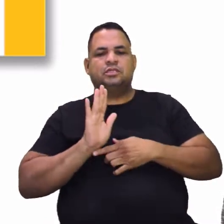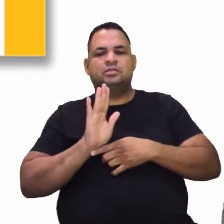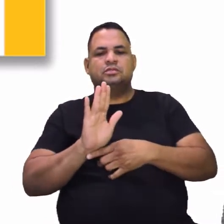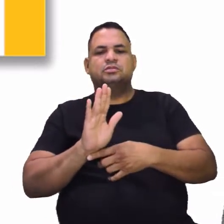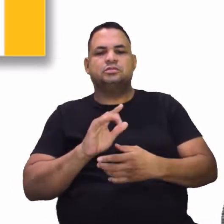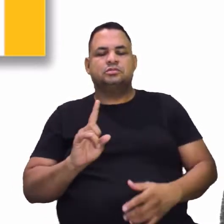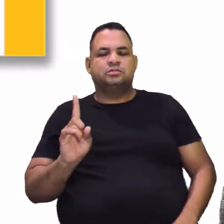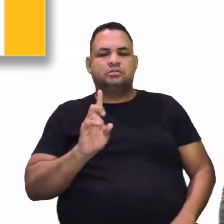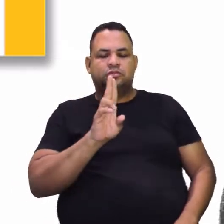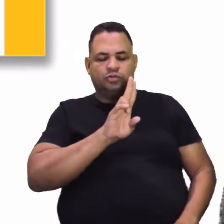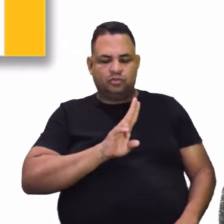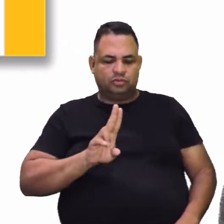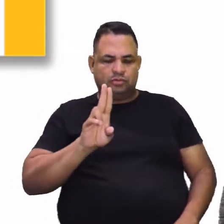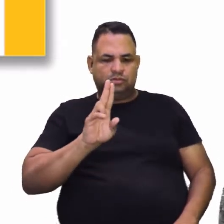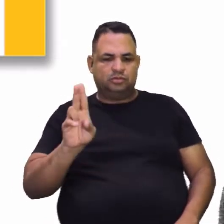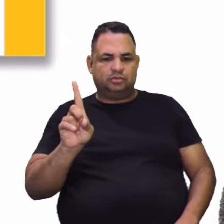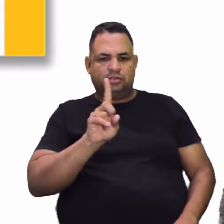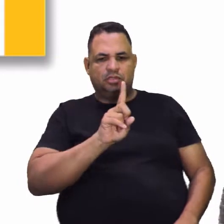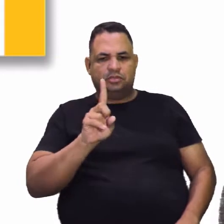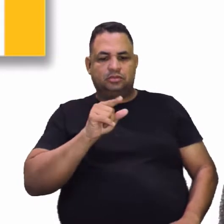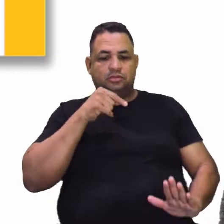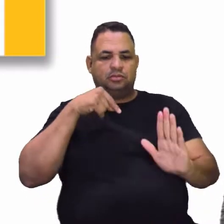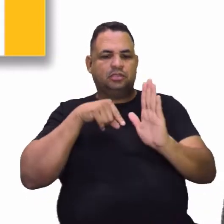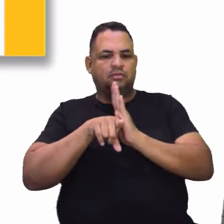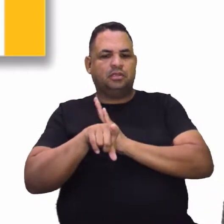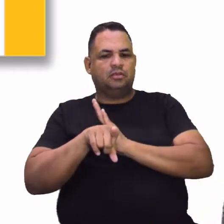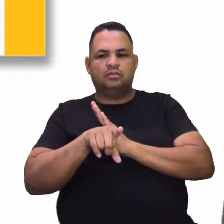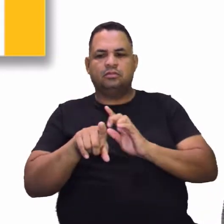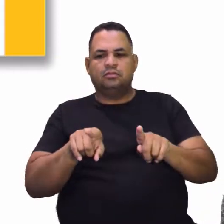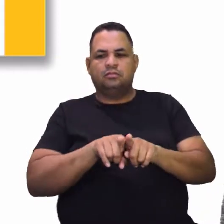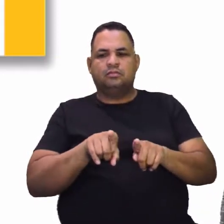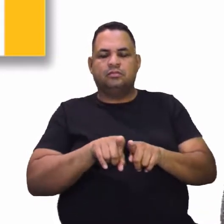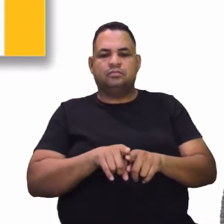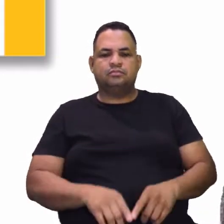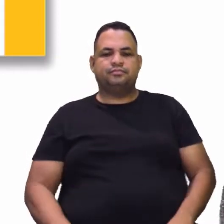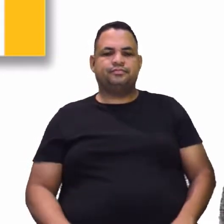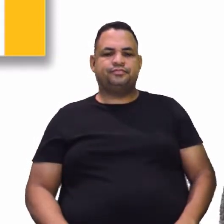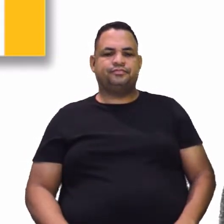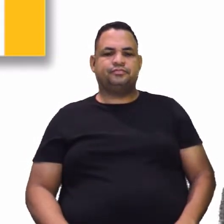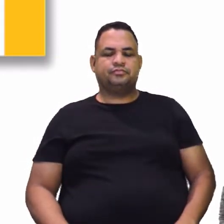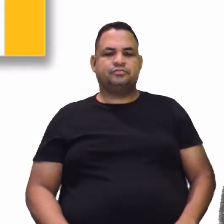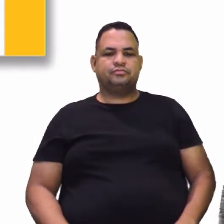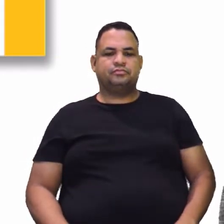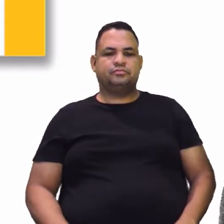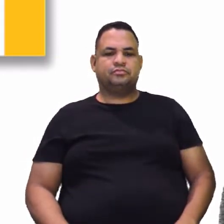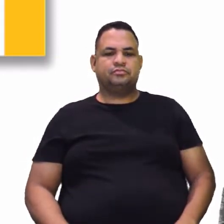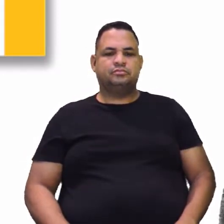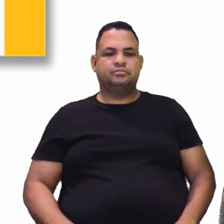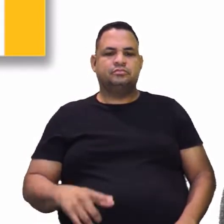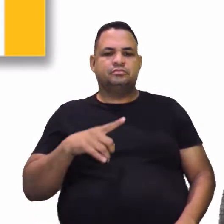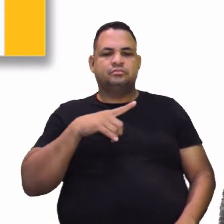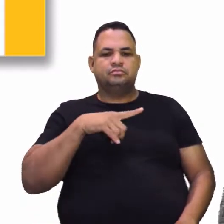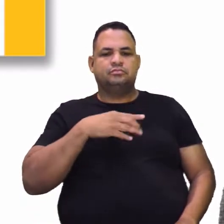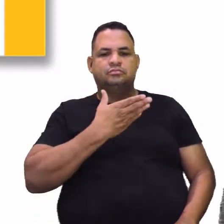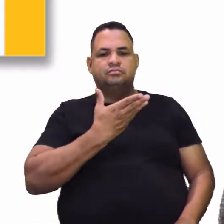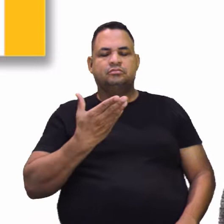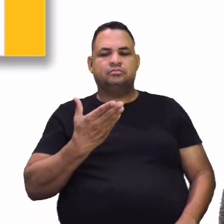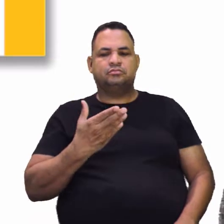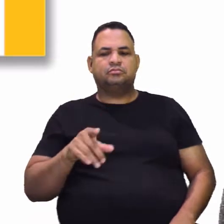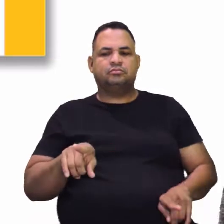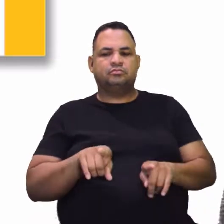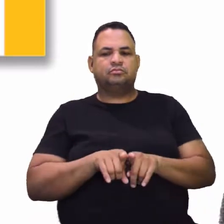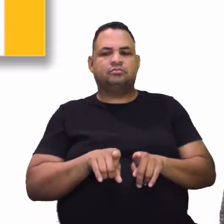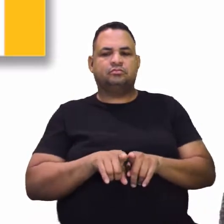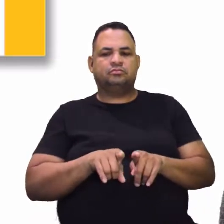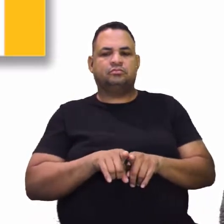tanto na negação quanto na interrogação. E temos elas também, as nossas confusing